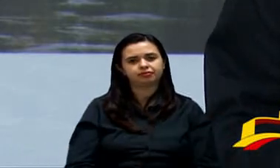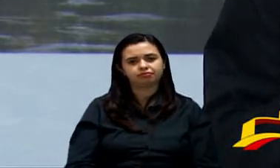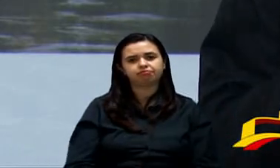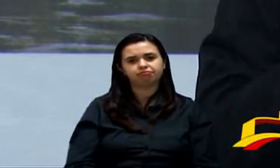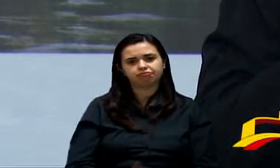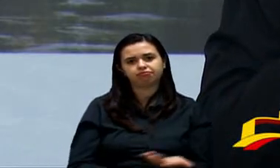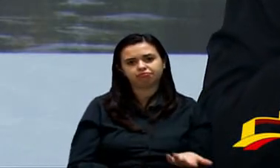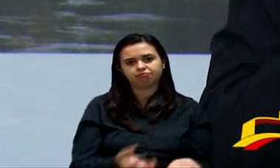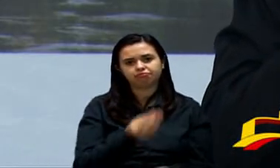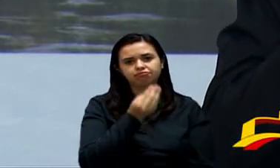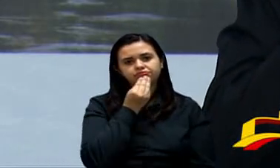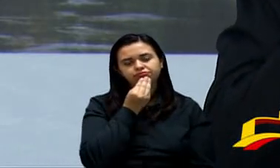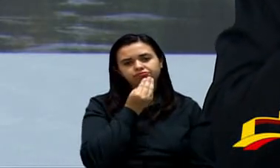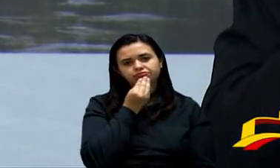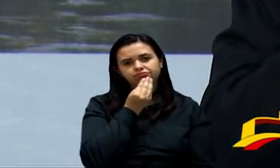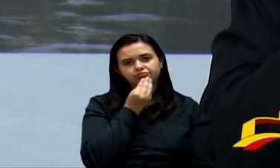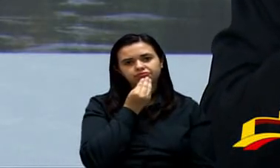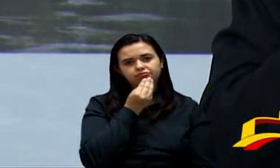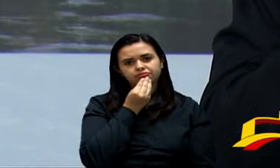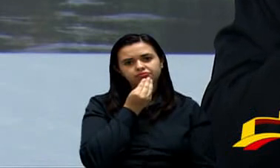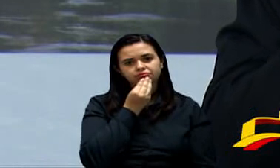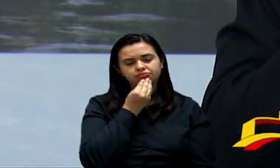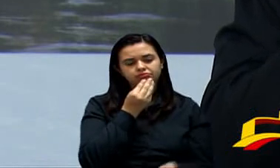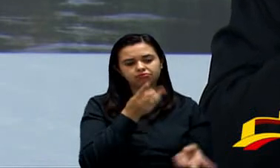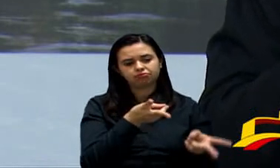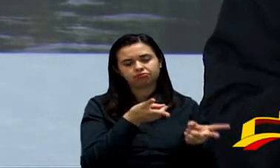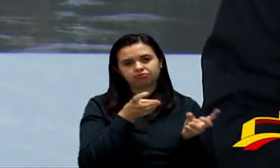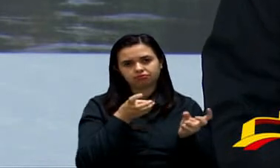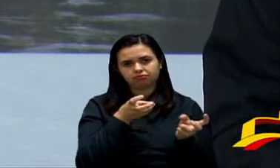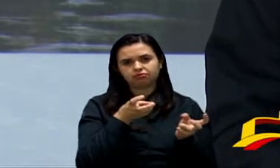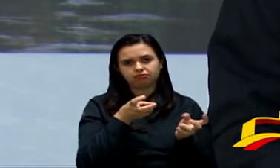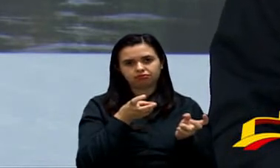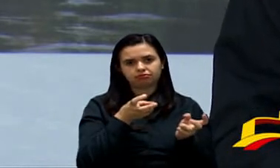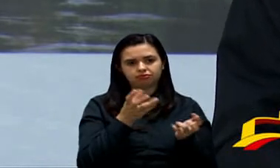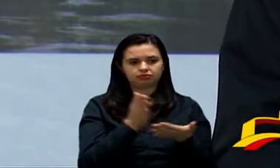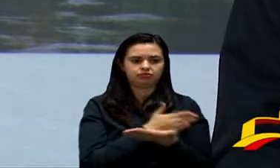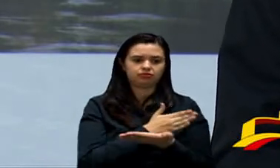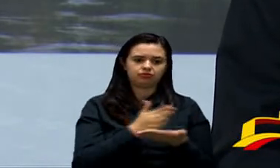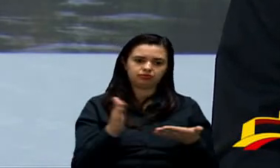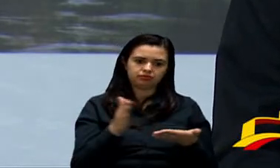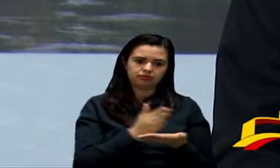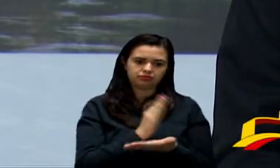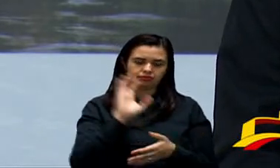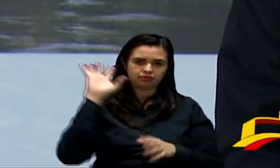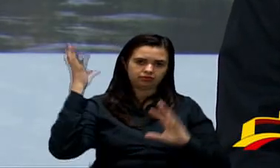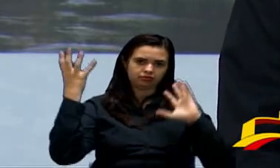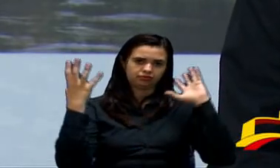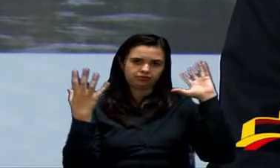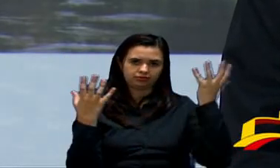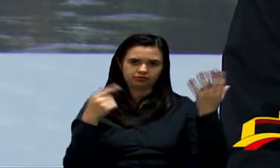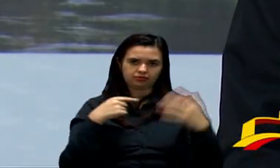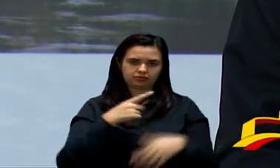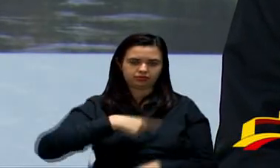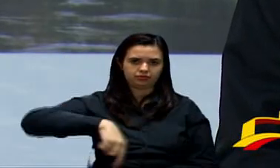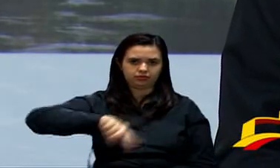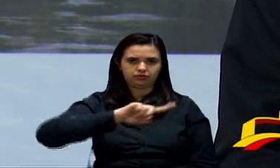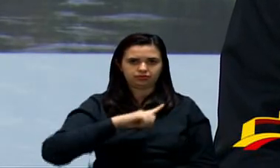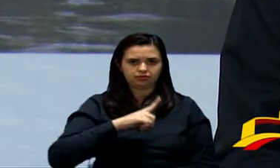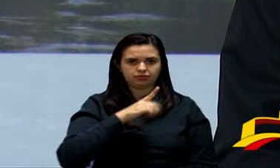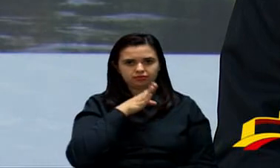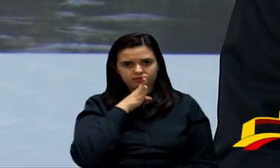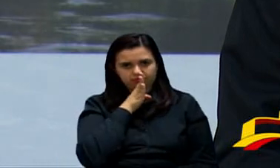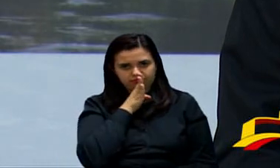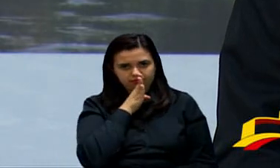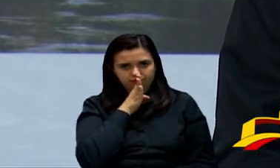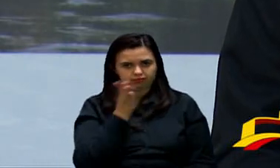óbvio que, vereador Luiz Santos, tem algumas situações que a gente não pode ficar calado. Quando você